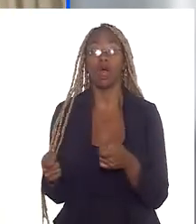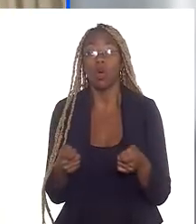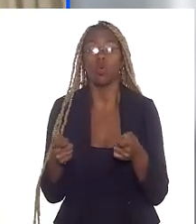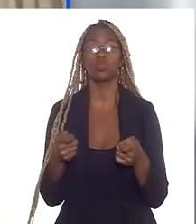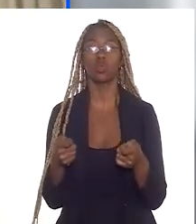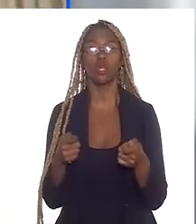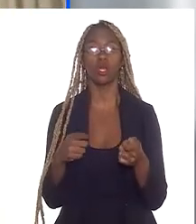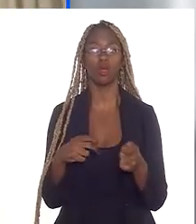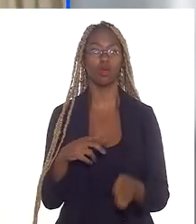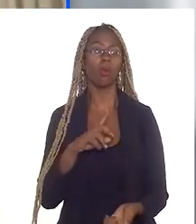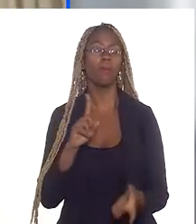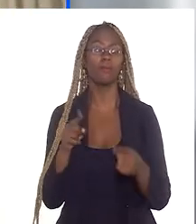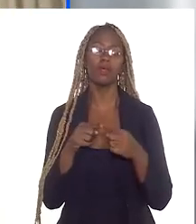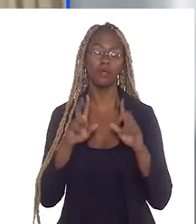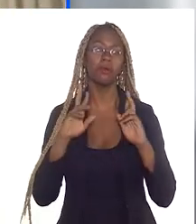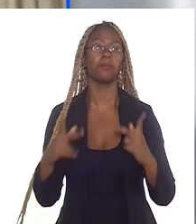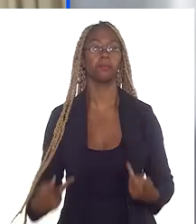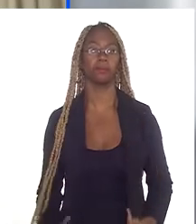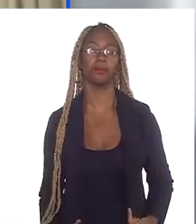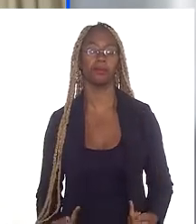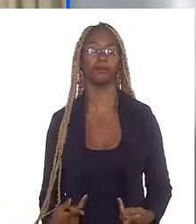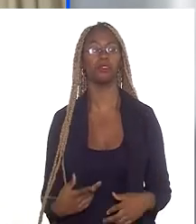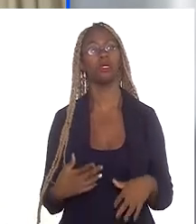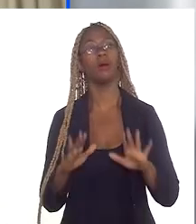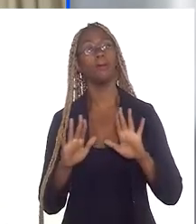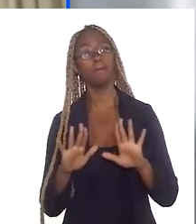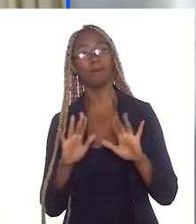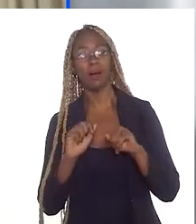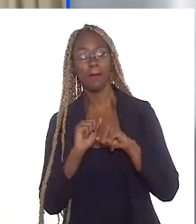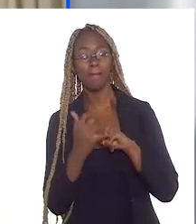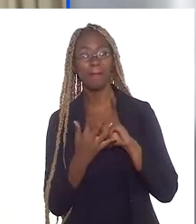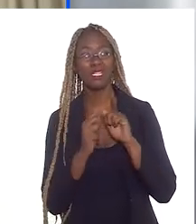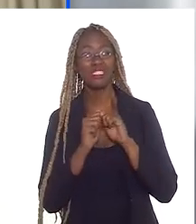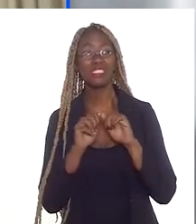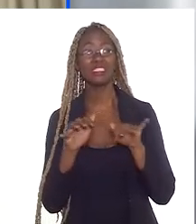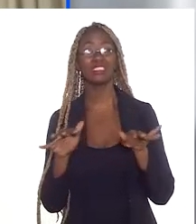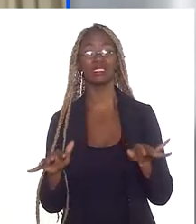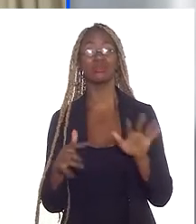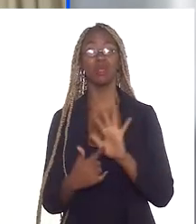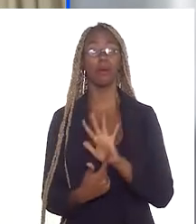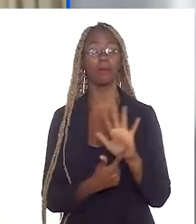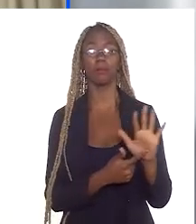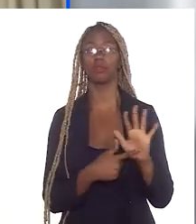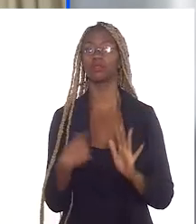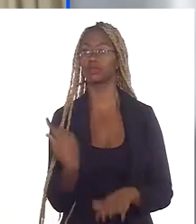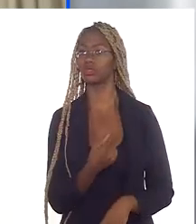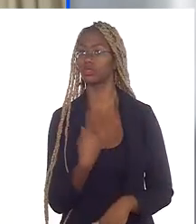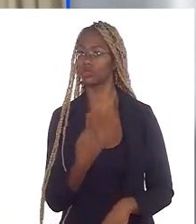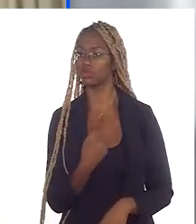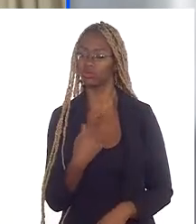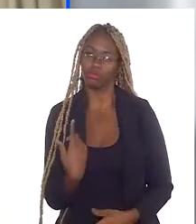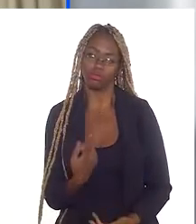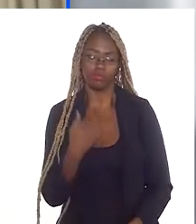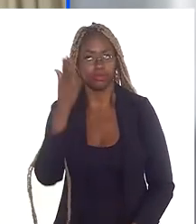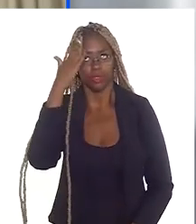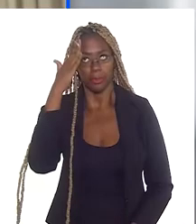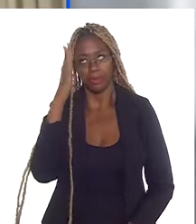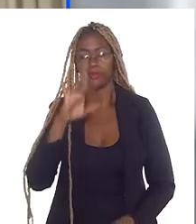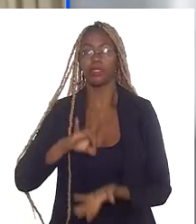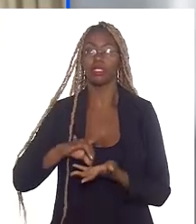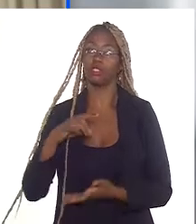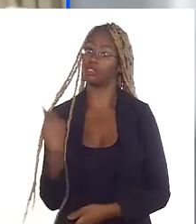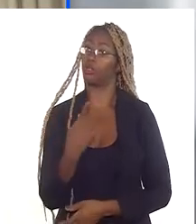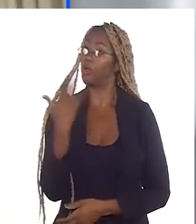necessidades de controle é humano é segurança e quando vem uma pandemia dessa e mostra para nós o que já era